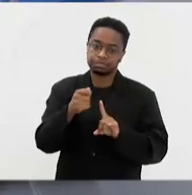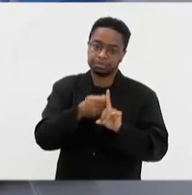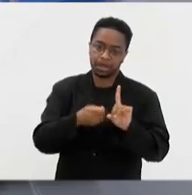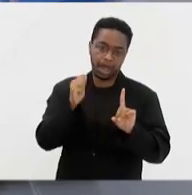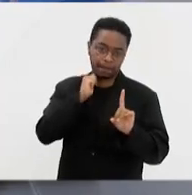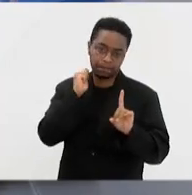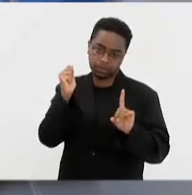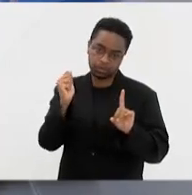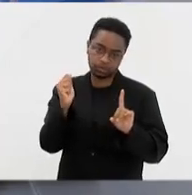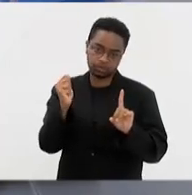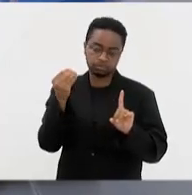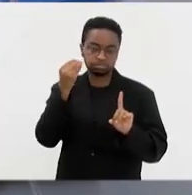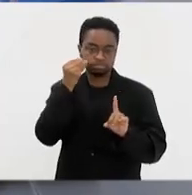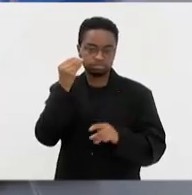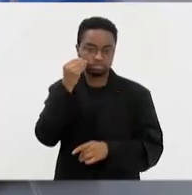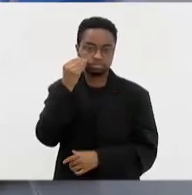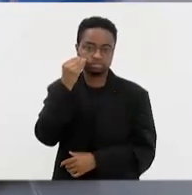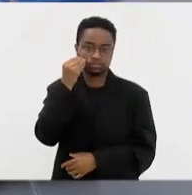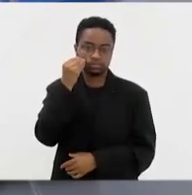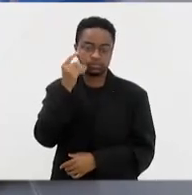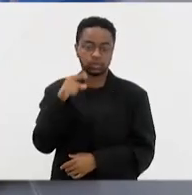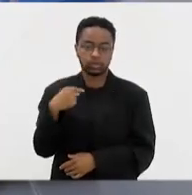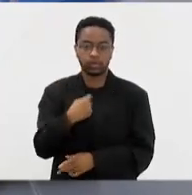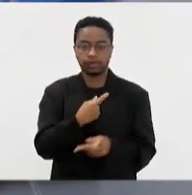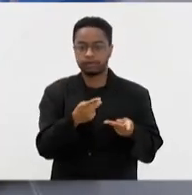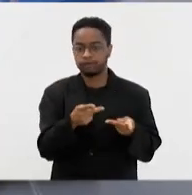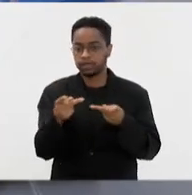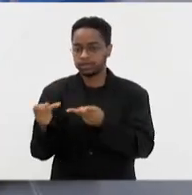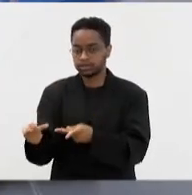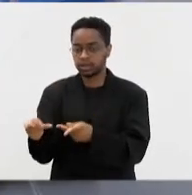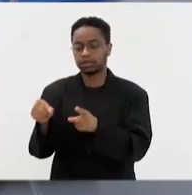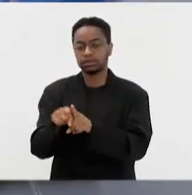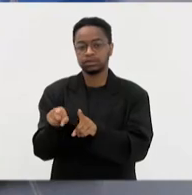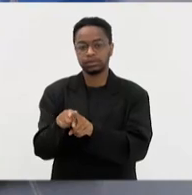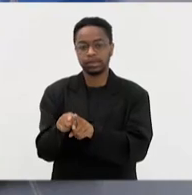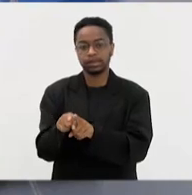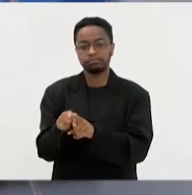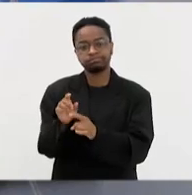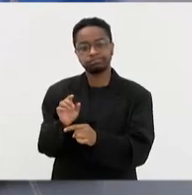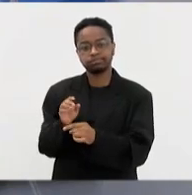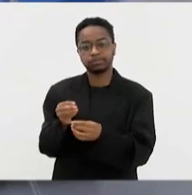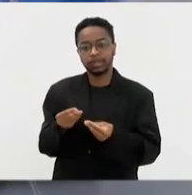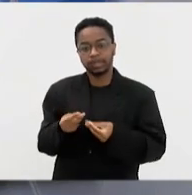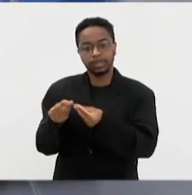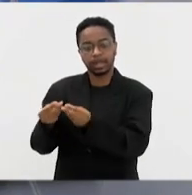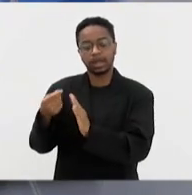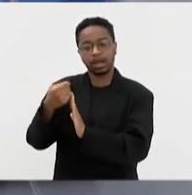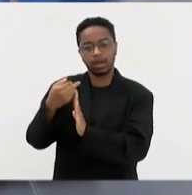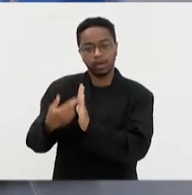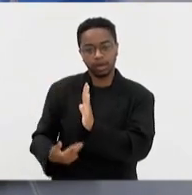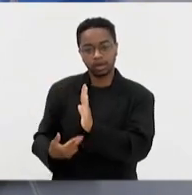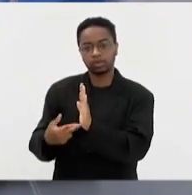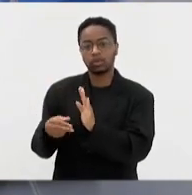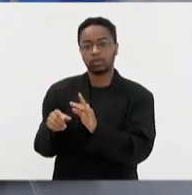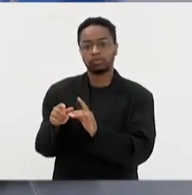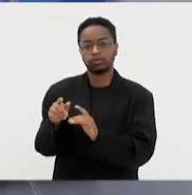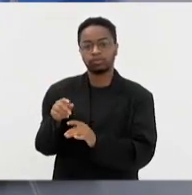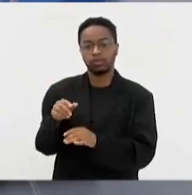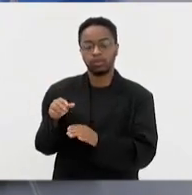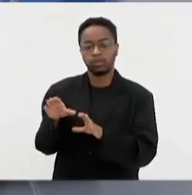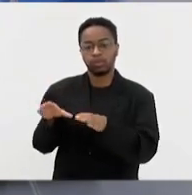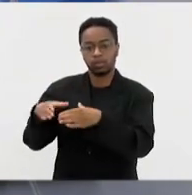abril, que nós possamos estar lá levando, né, essa contribuição para a Procuradoria e, quem